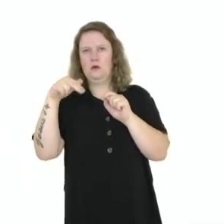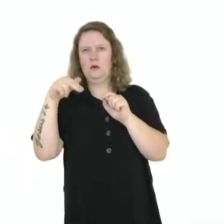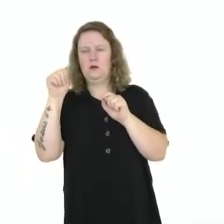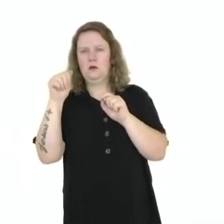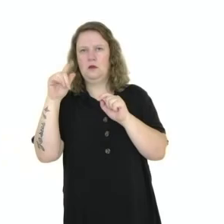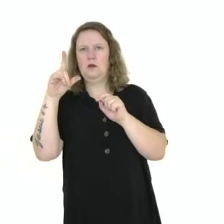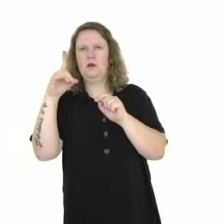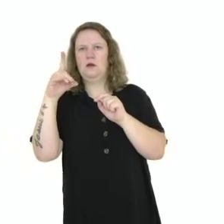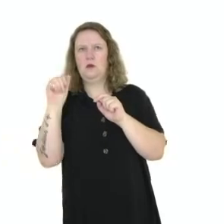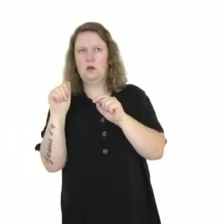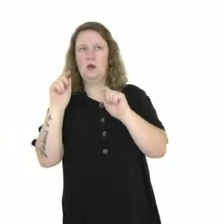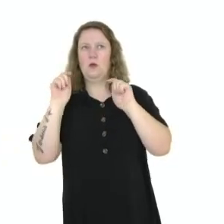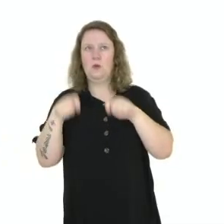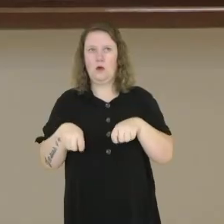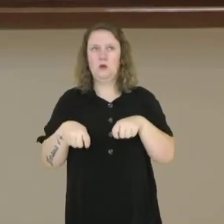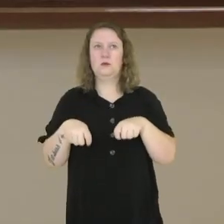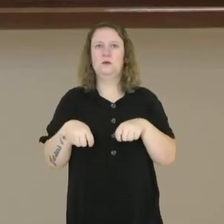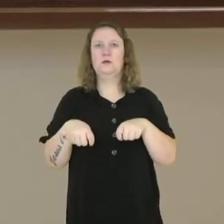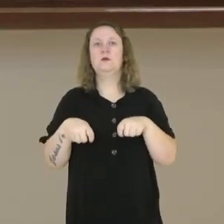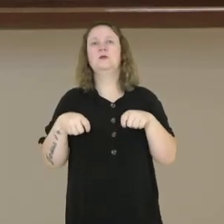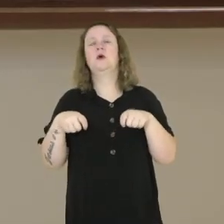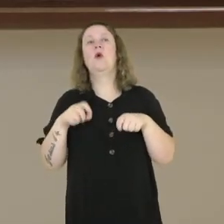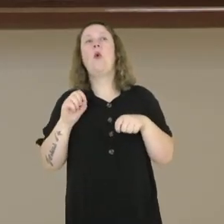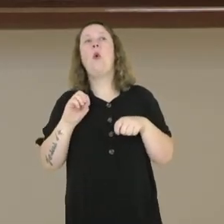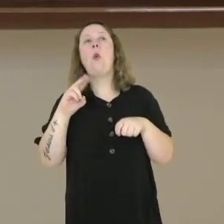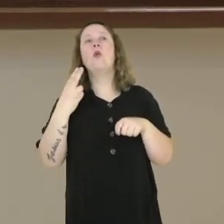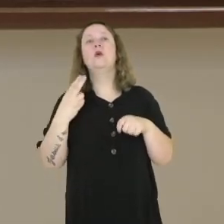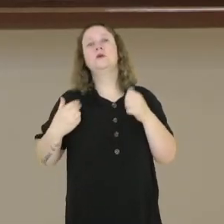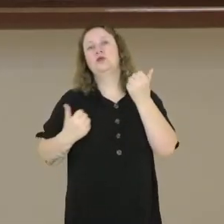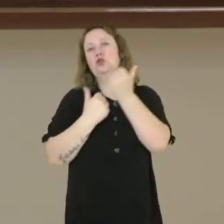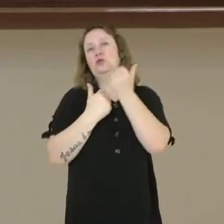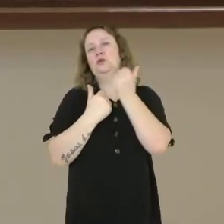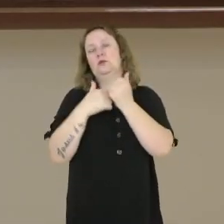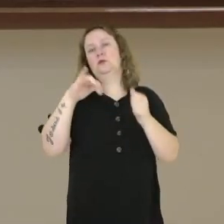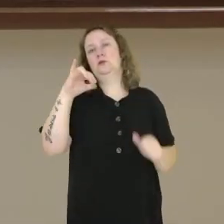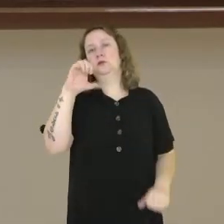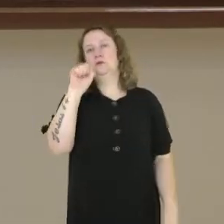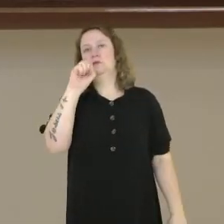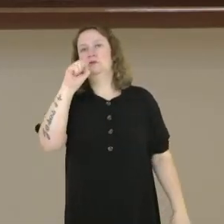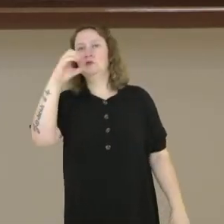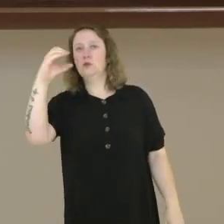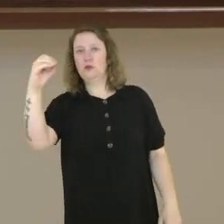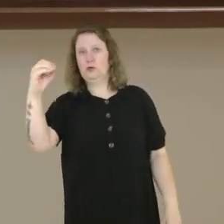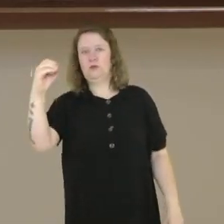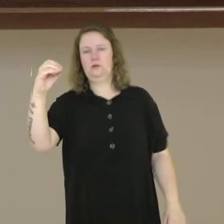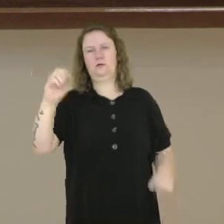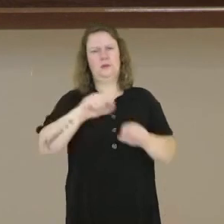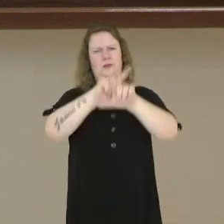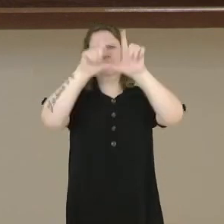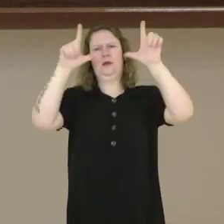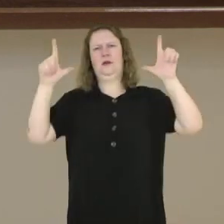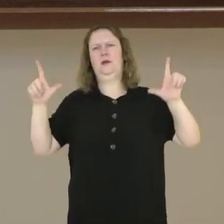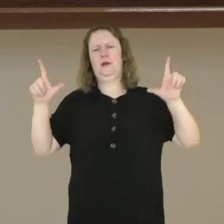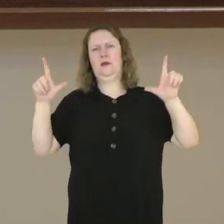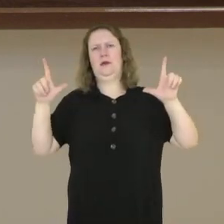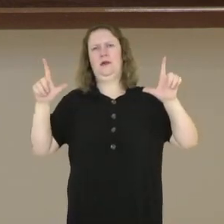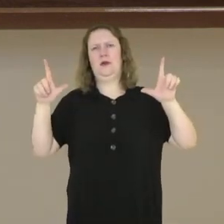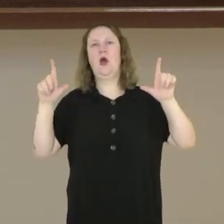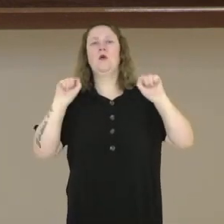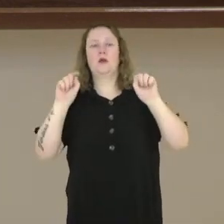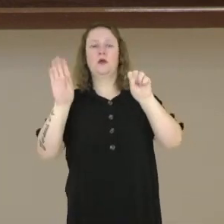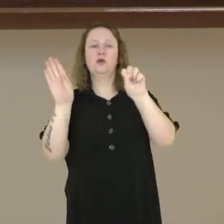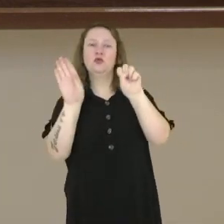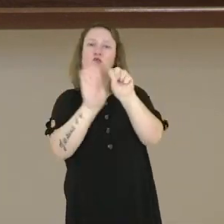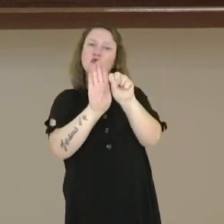substantiva, porque pode ser substituído por isso? Sim, se ela pode ser substituída por isso, ela é substantiva. Então,